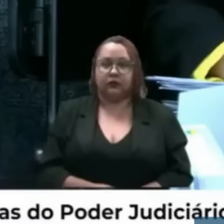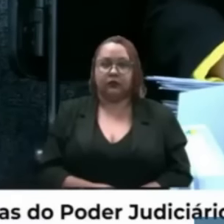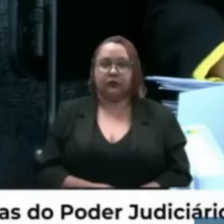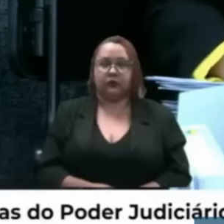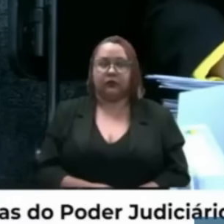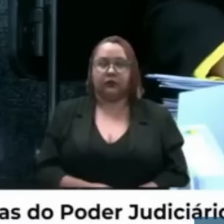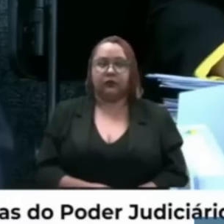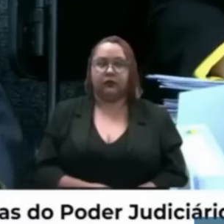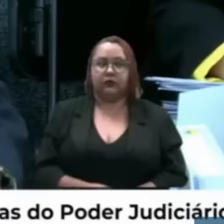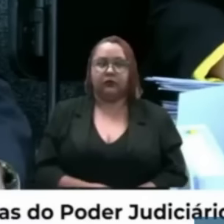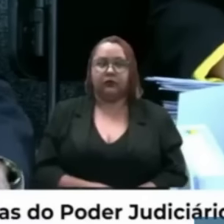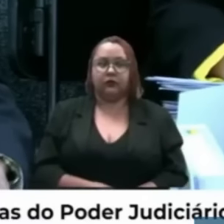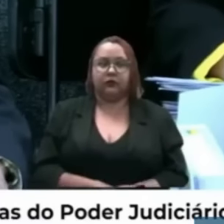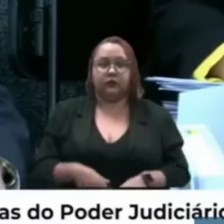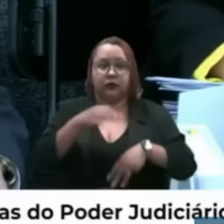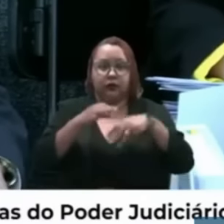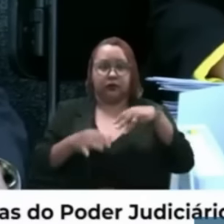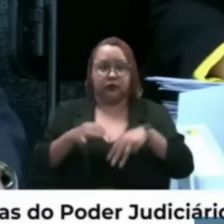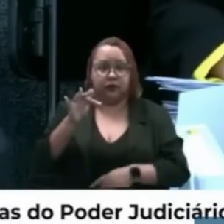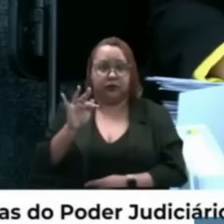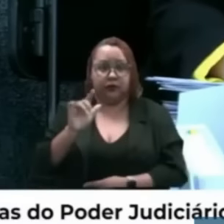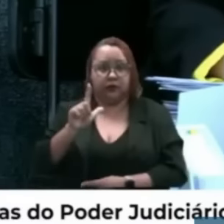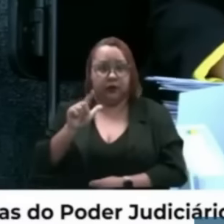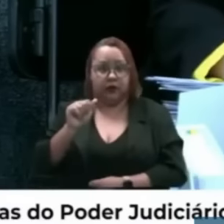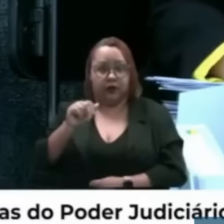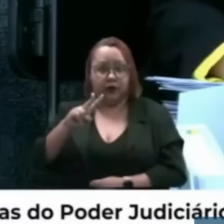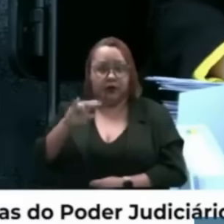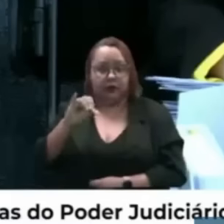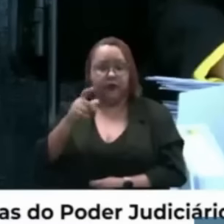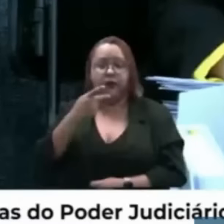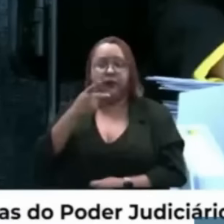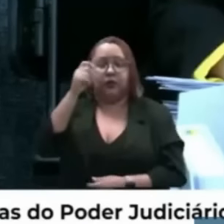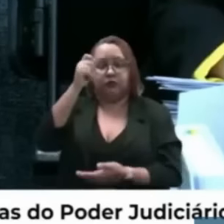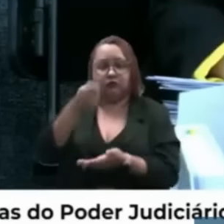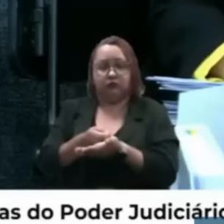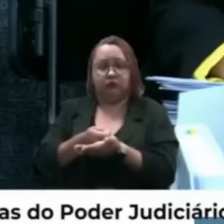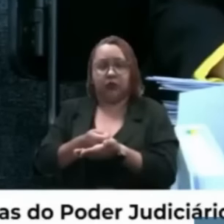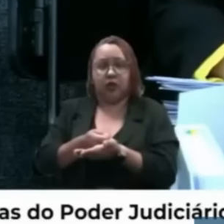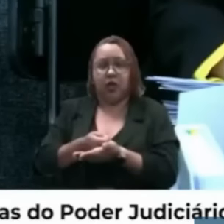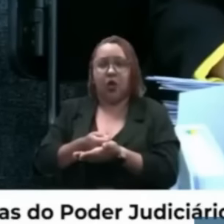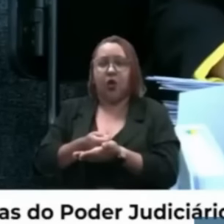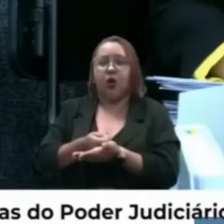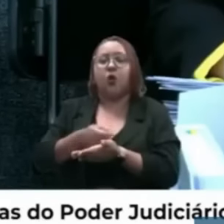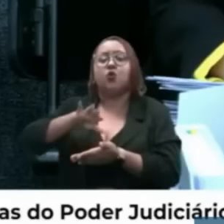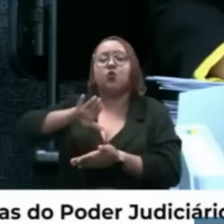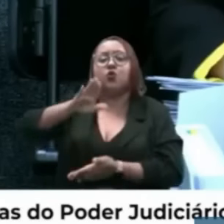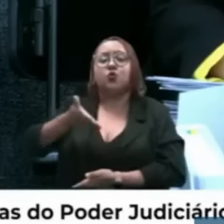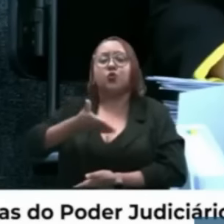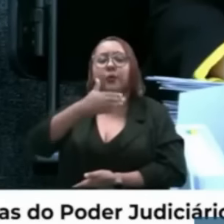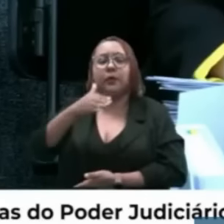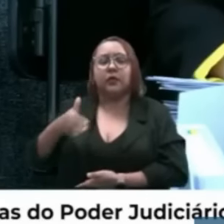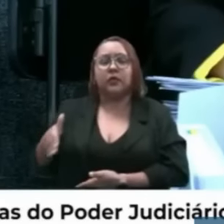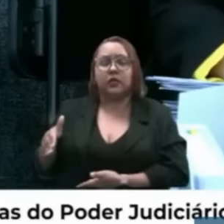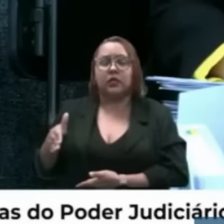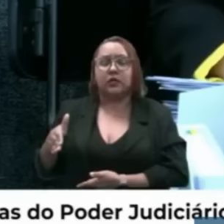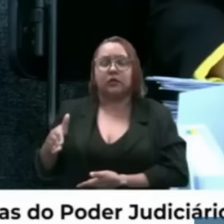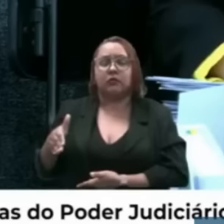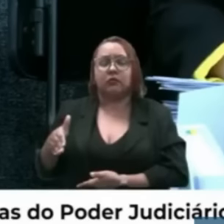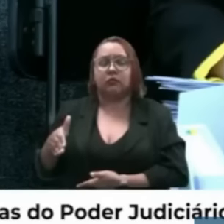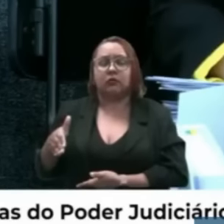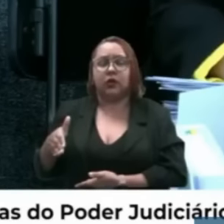registrar Ministro Flávio Dino determinou a suspensão do interregno mínimo legal